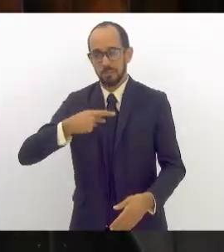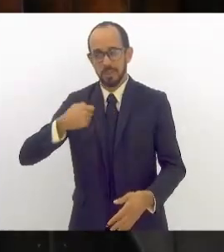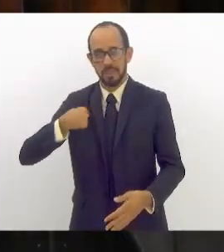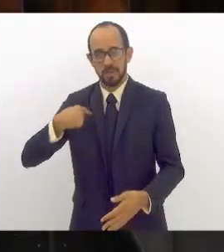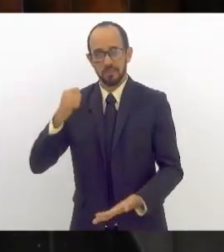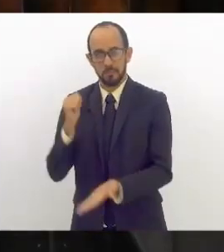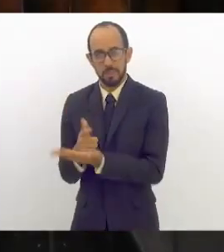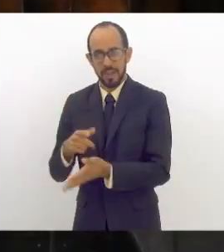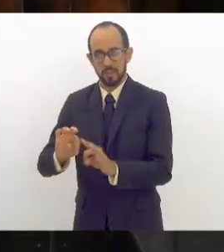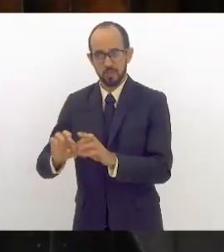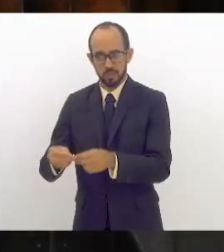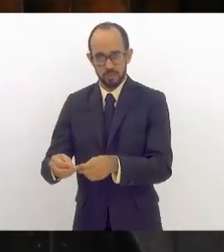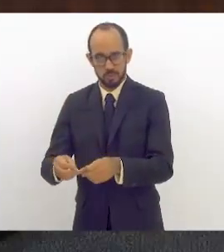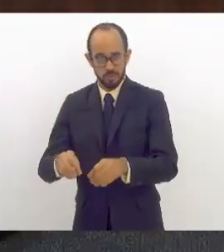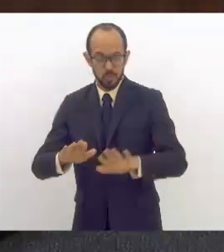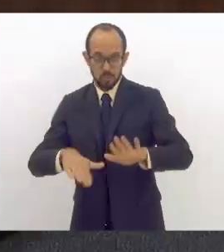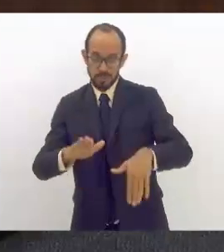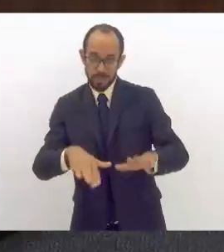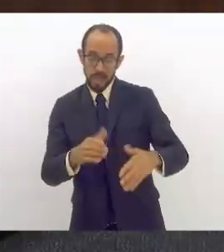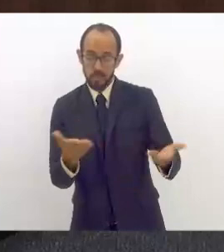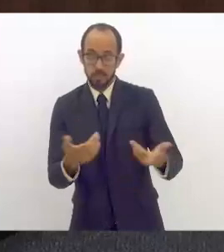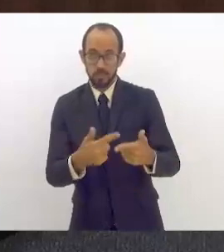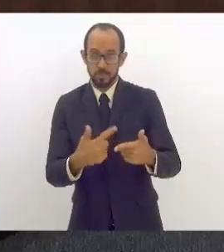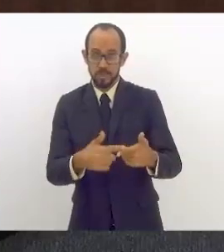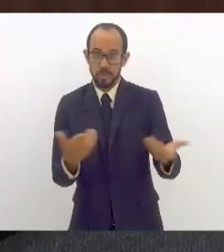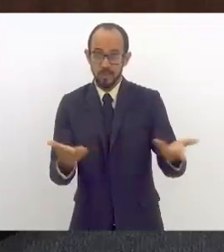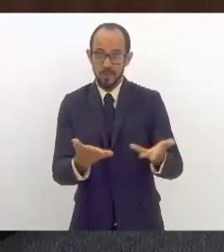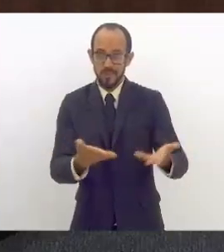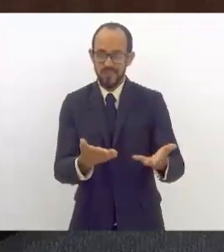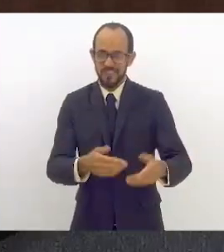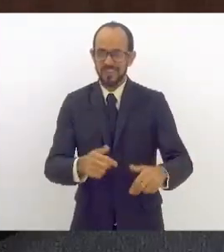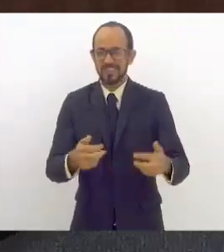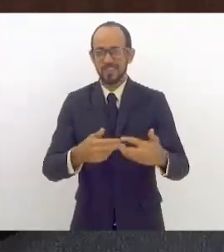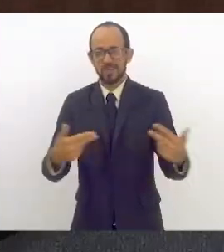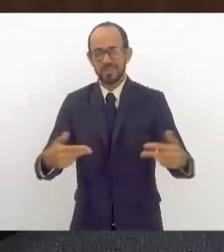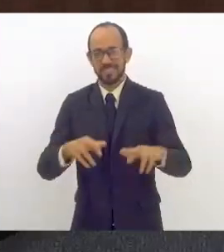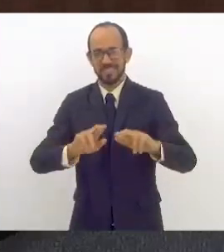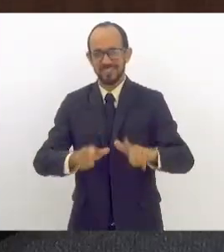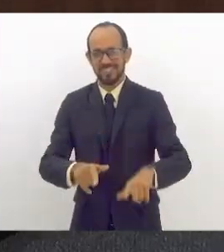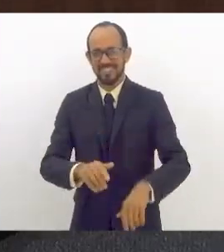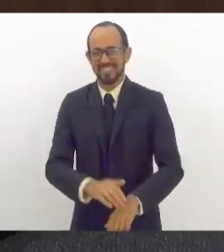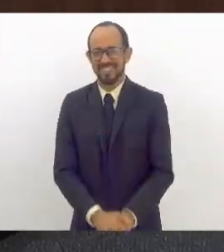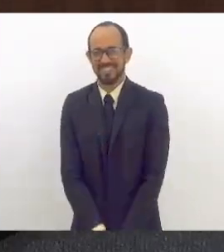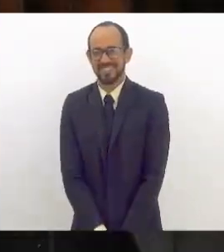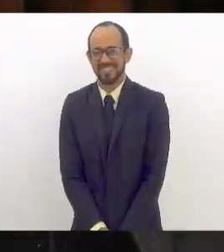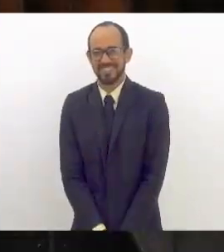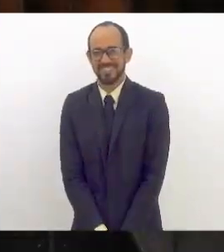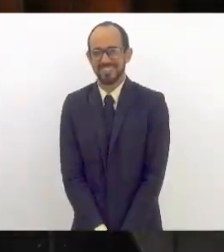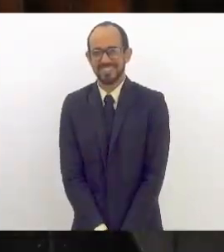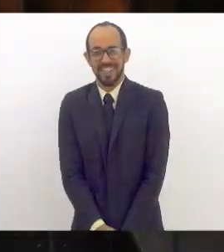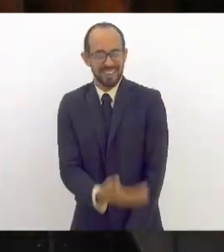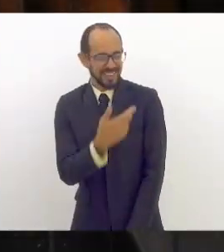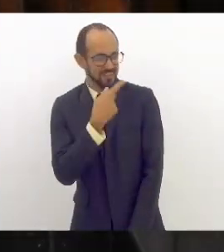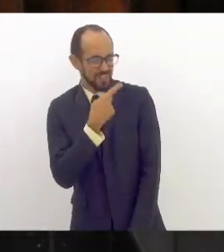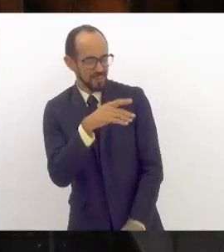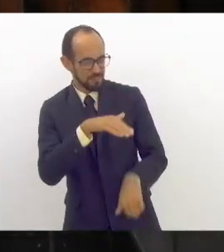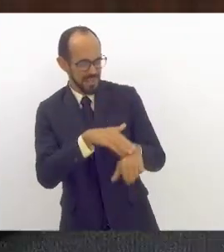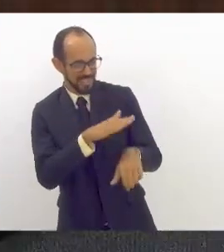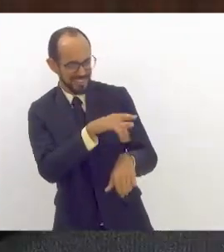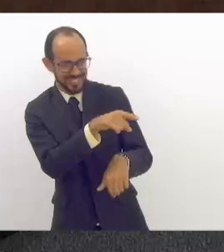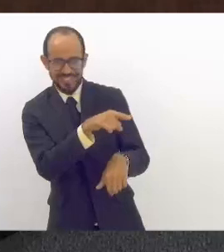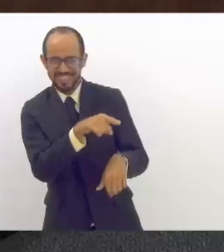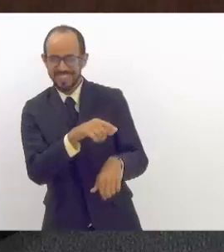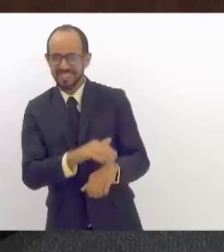tudo papai cuidado que hoje em dia a coisa é um pouco diferente tá bom filho que mais você quer falar quer mais você quer falar para o